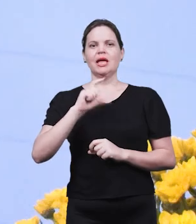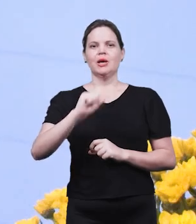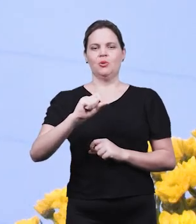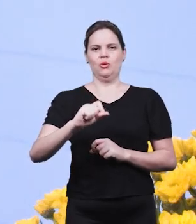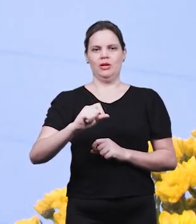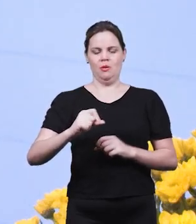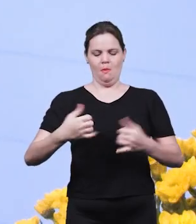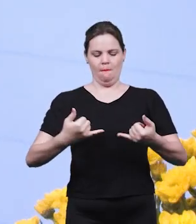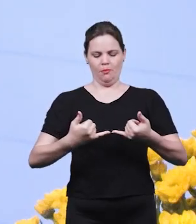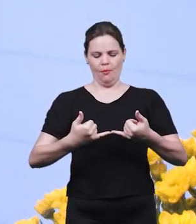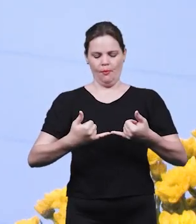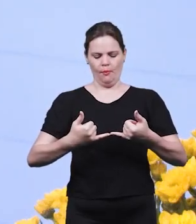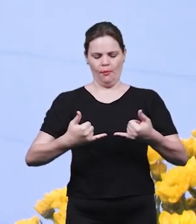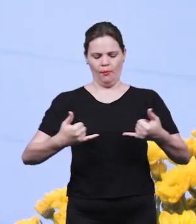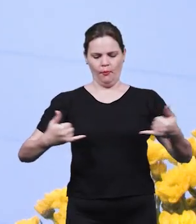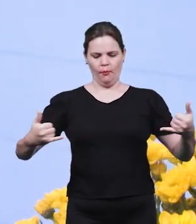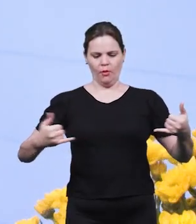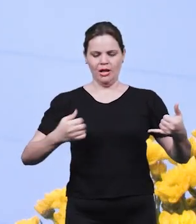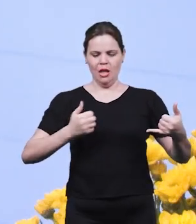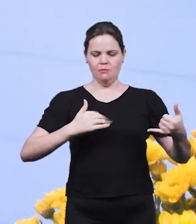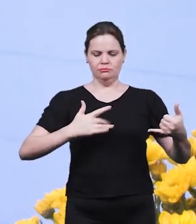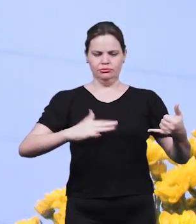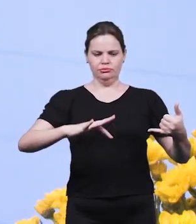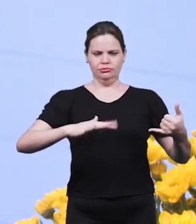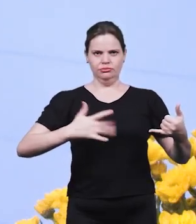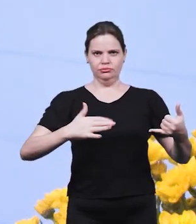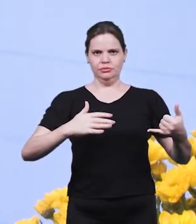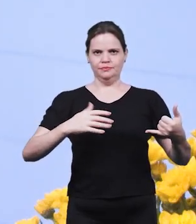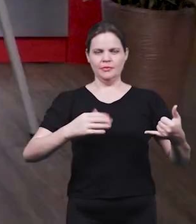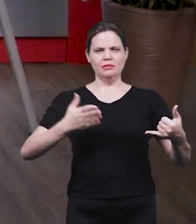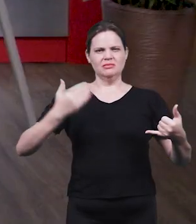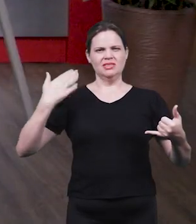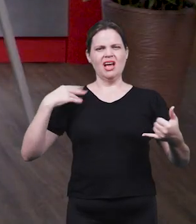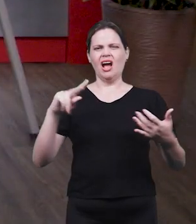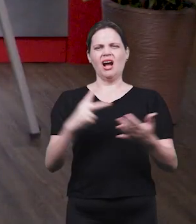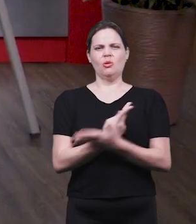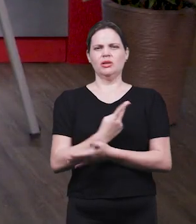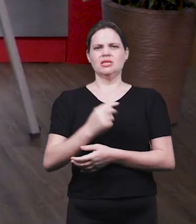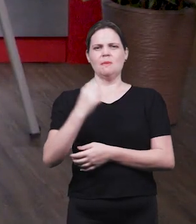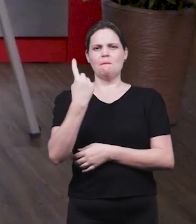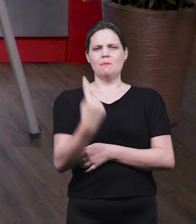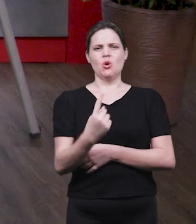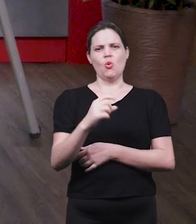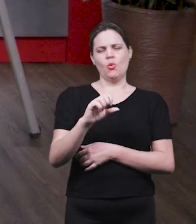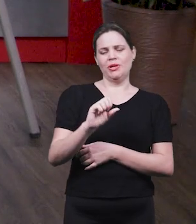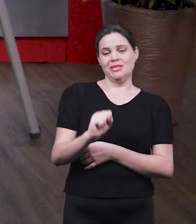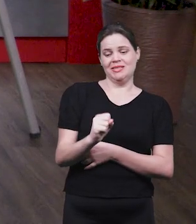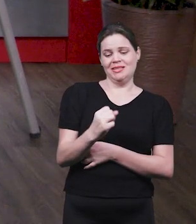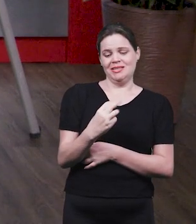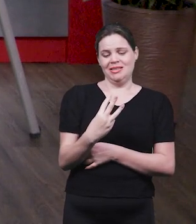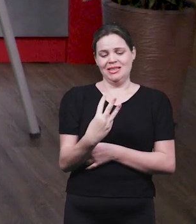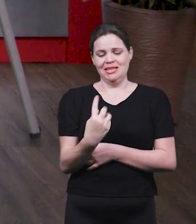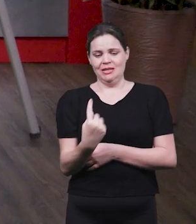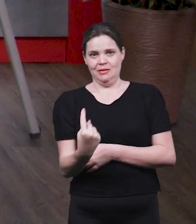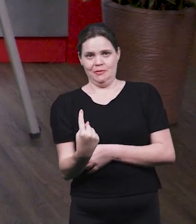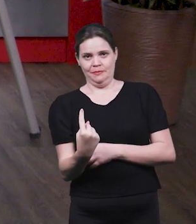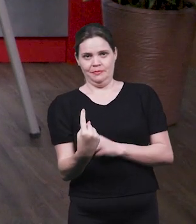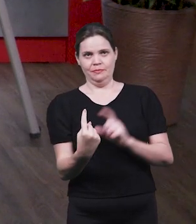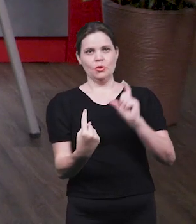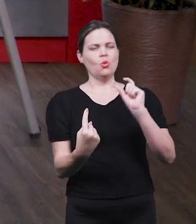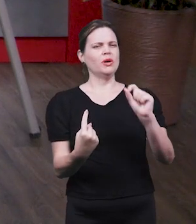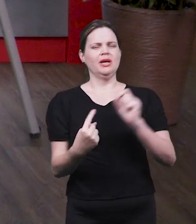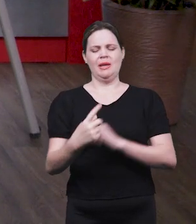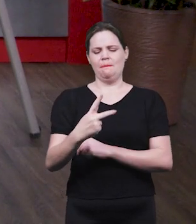que ocorreu em 1831. Bem antiga, né? Antiga. E aonde que ia? E o que é a